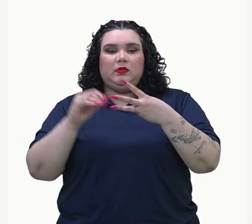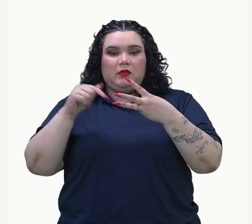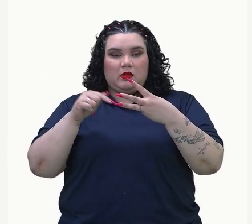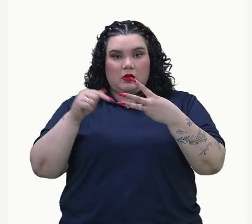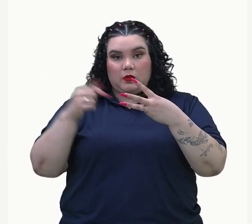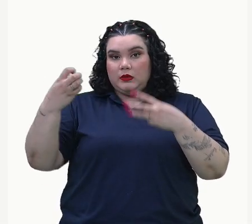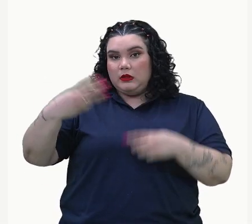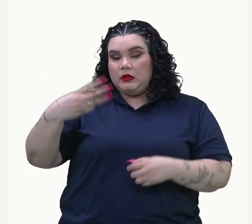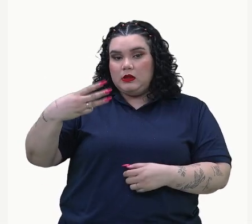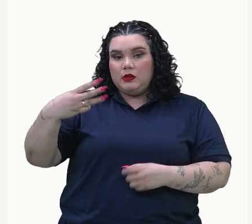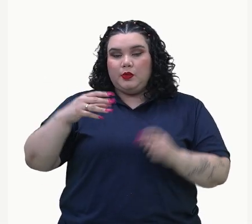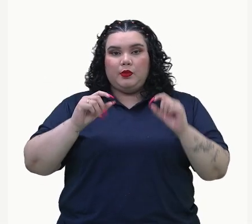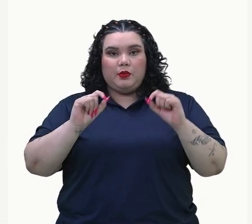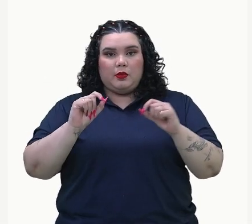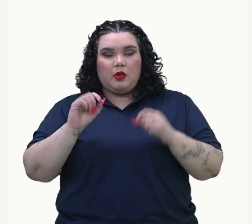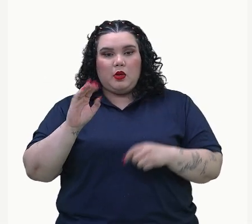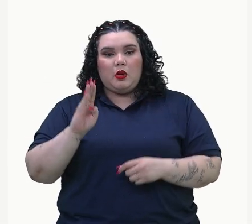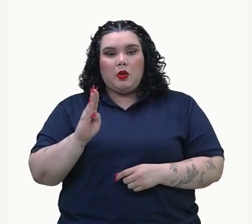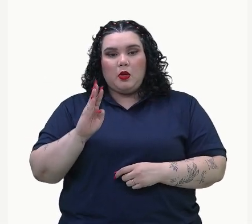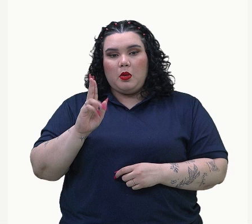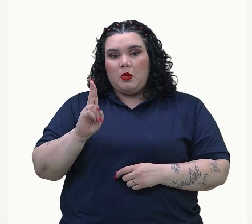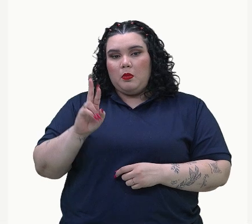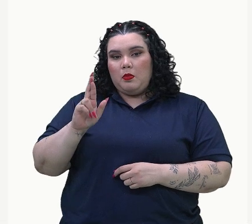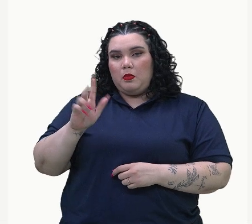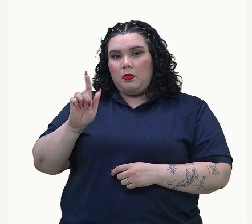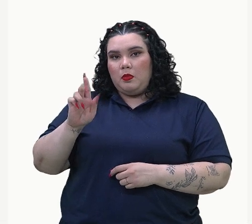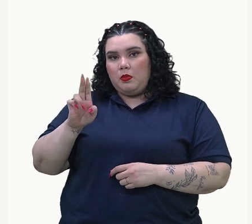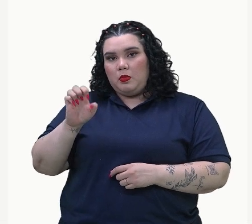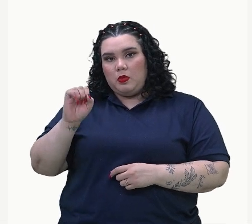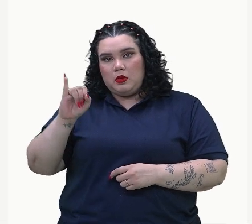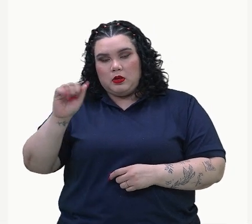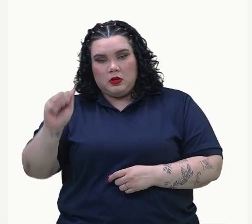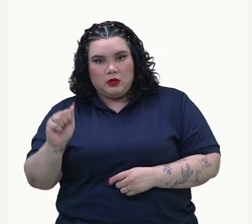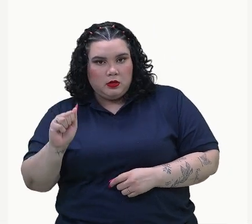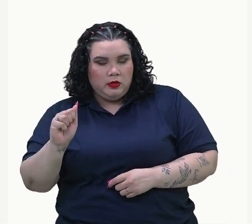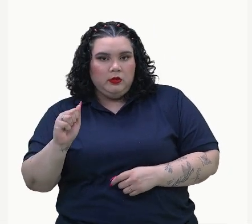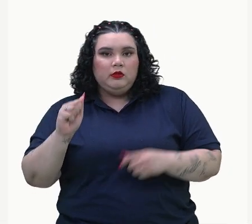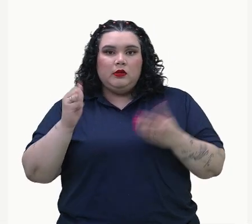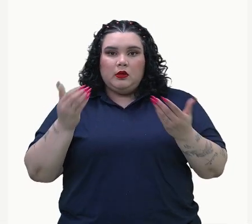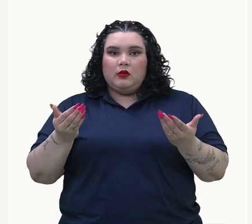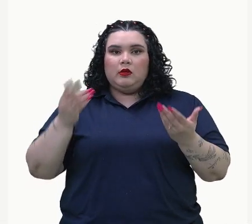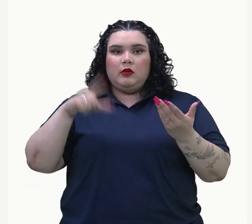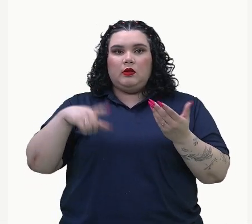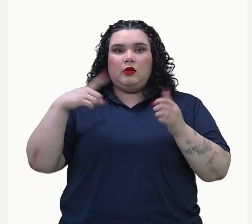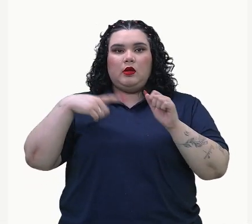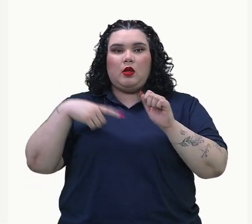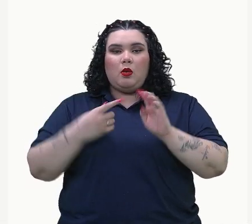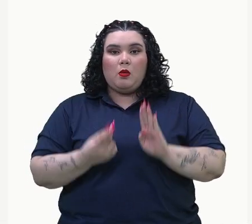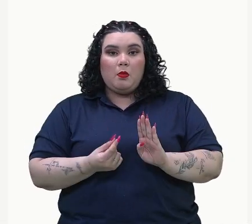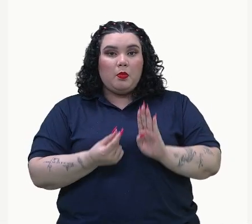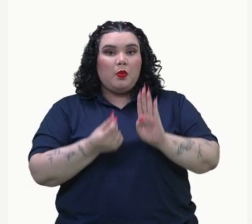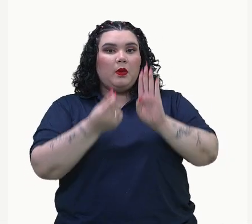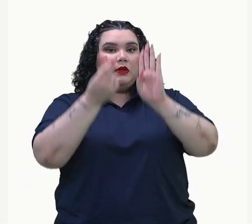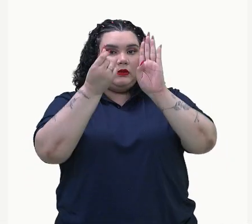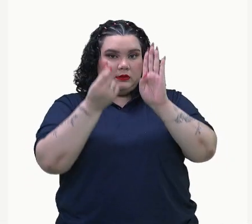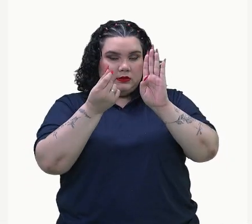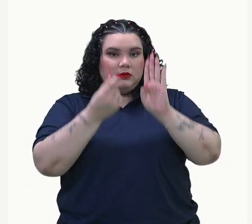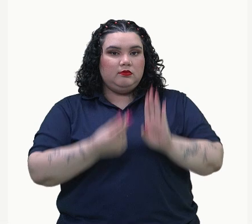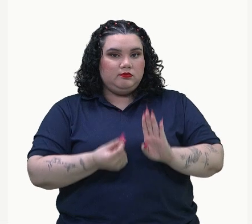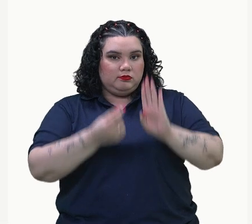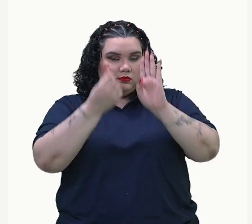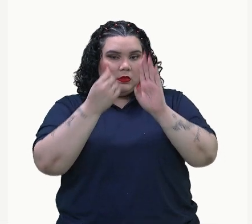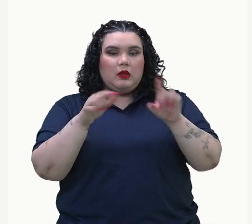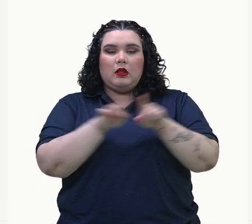terceiro estado, que compunha a burguesia, que estava enriquecida naquele momento, e o restante